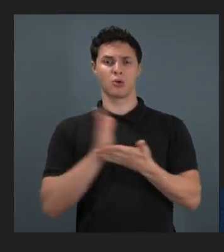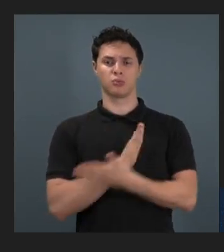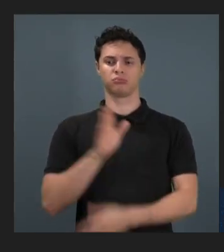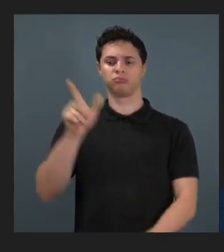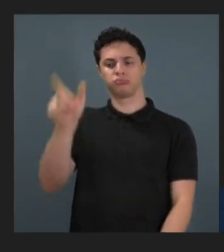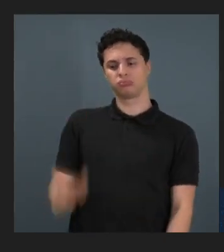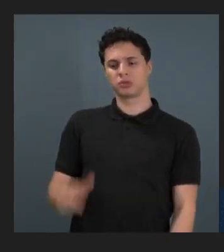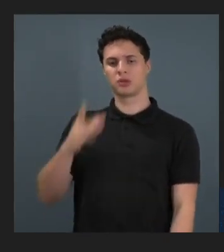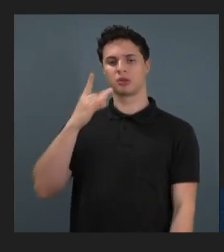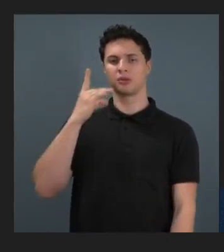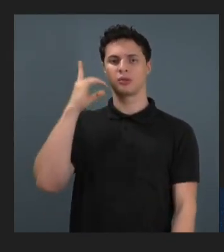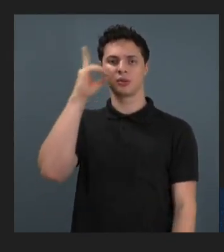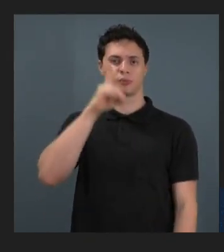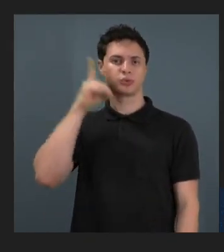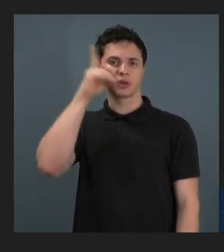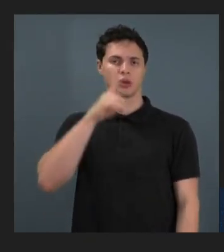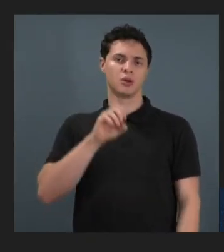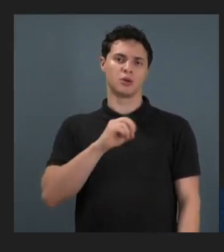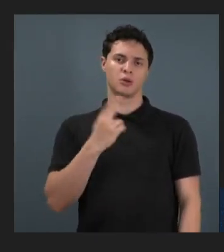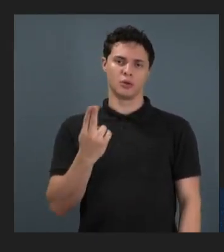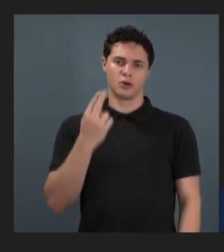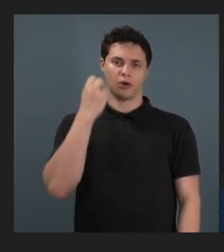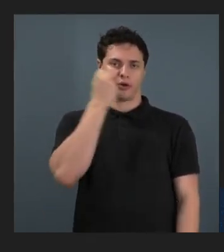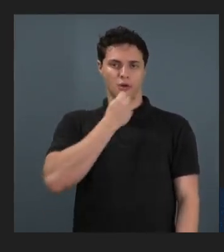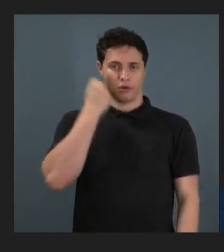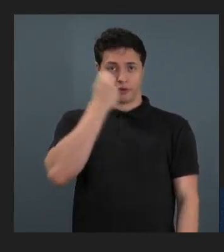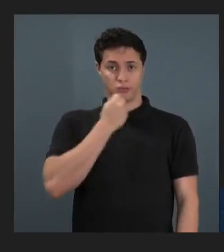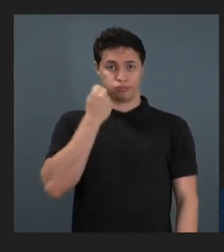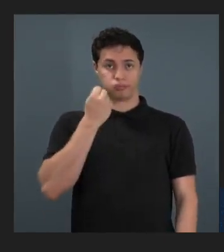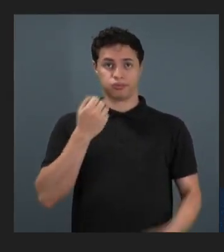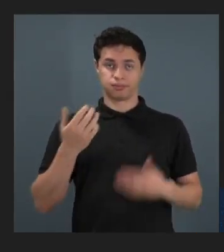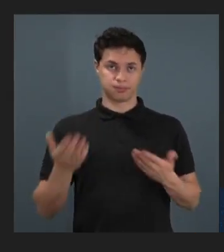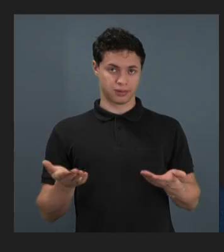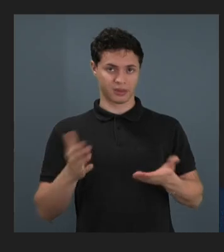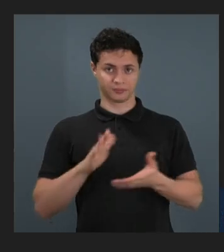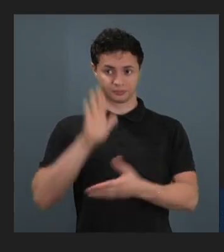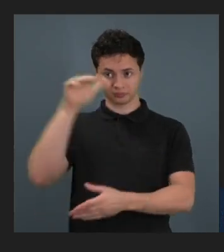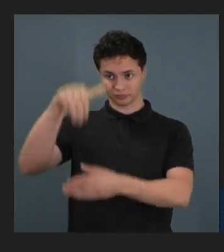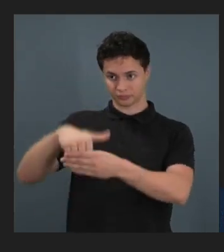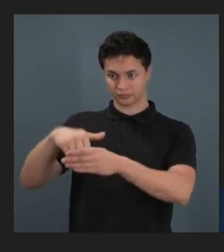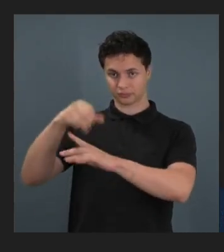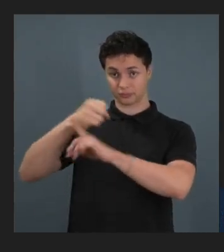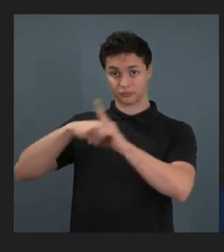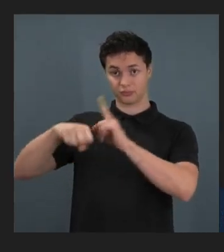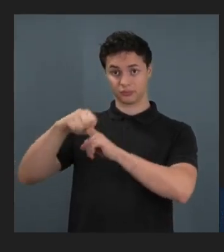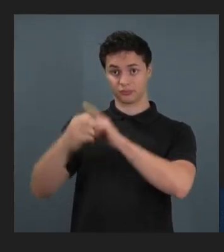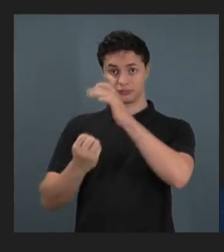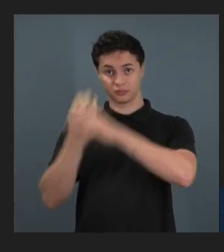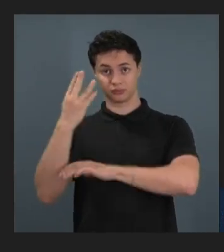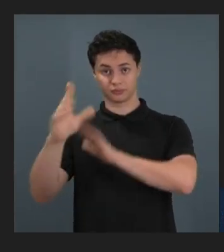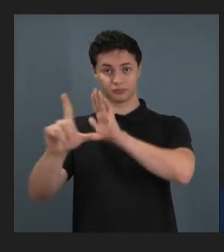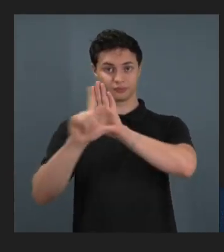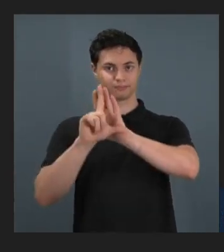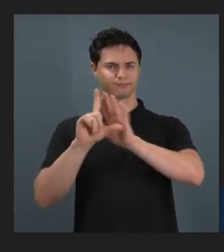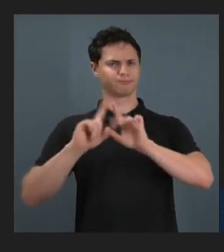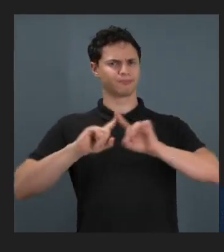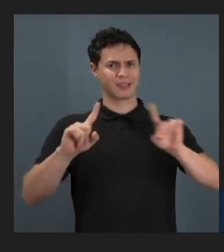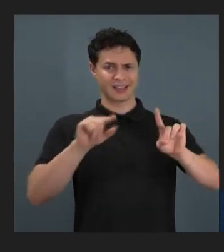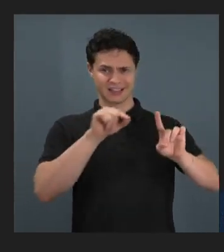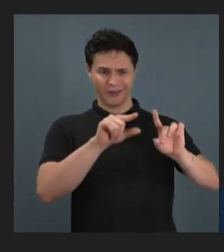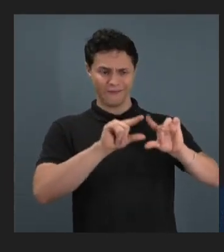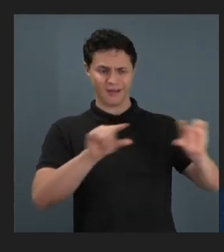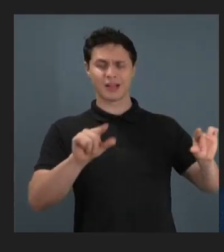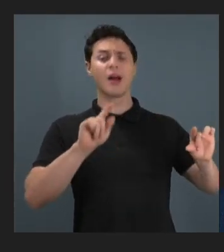deputado ou senador eleito pela sociedade para legislar. Mas tais palavras